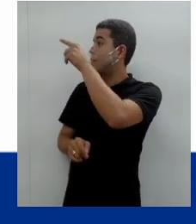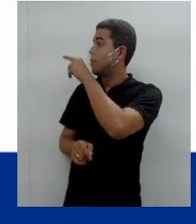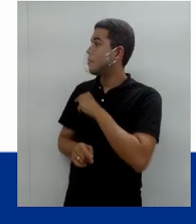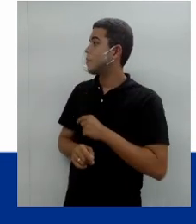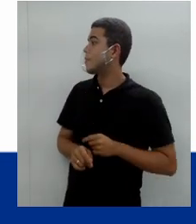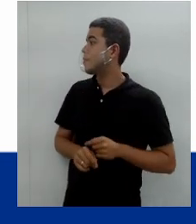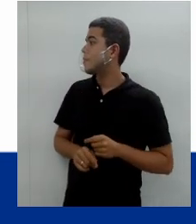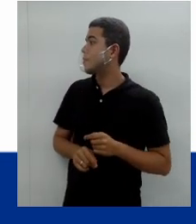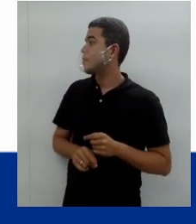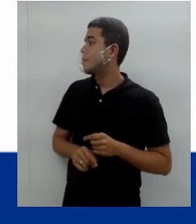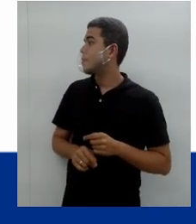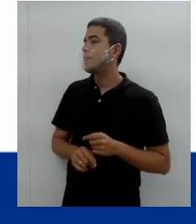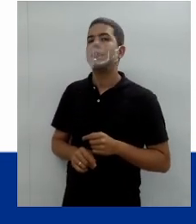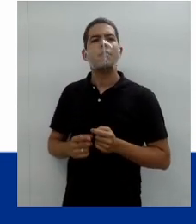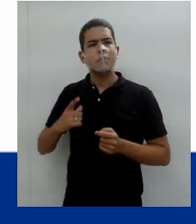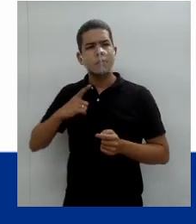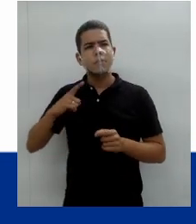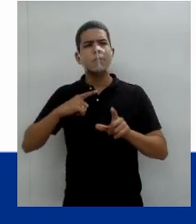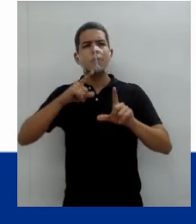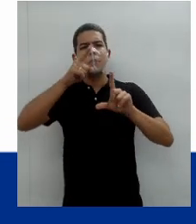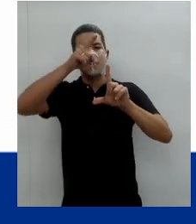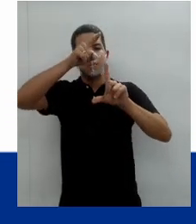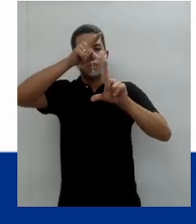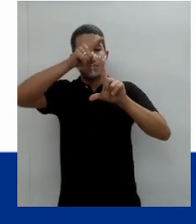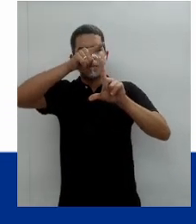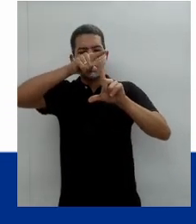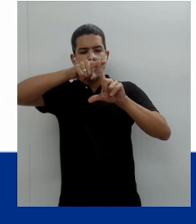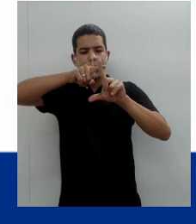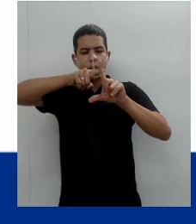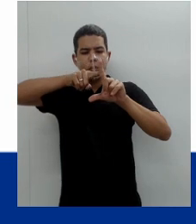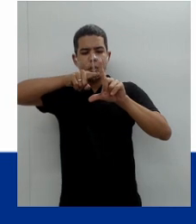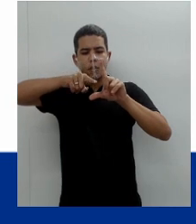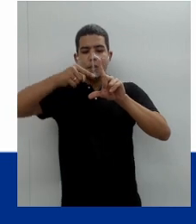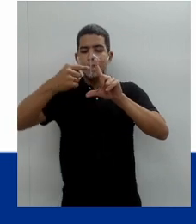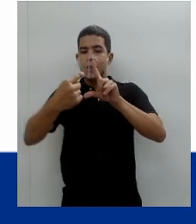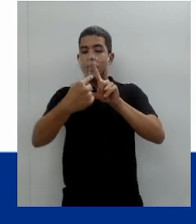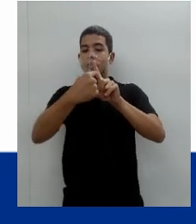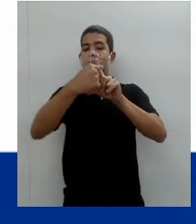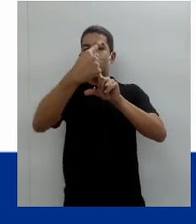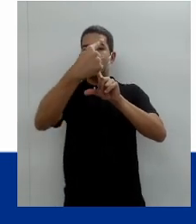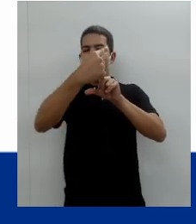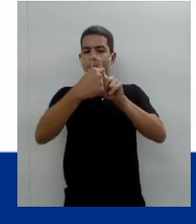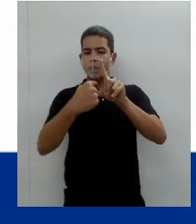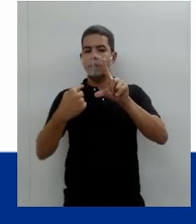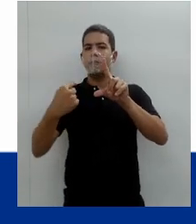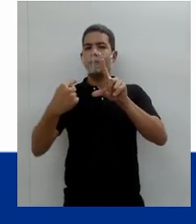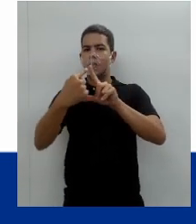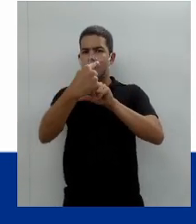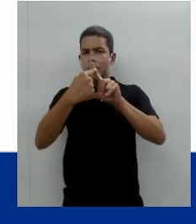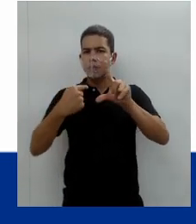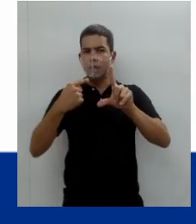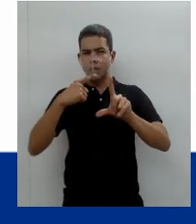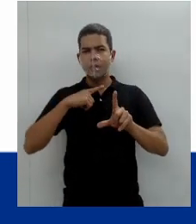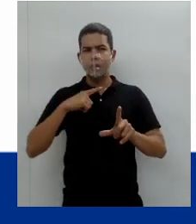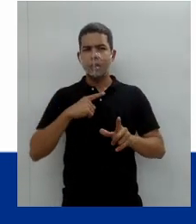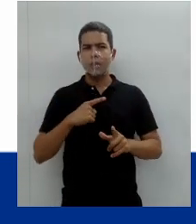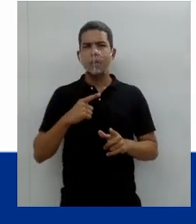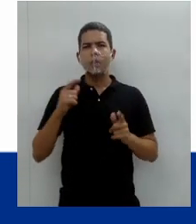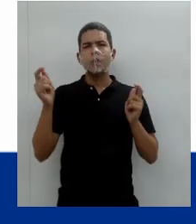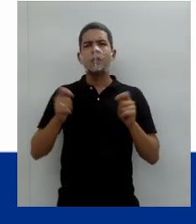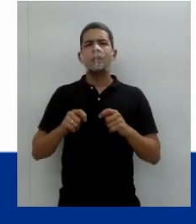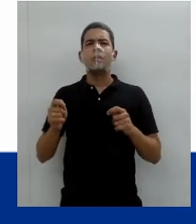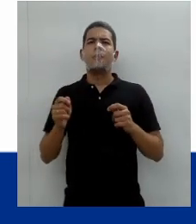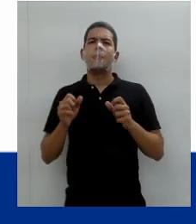de intersecção entre parábola e o eixo Y da função. Lembrando para vocês que tanto faz eu representar